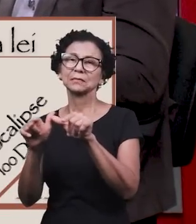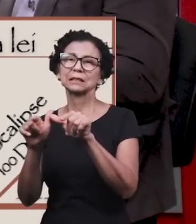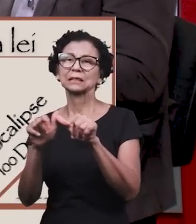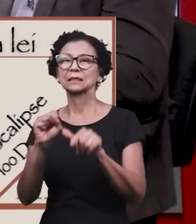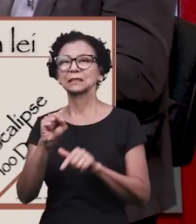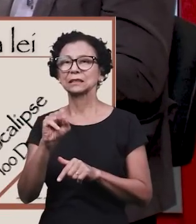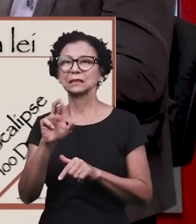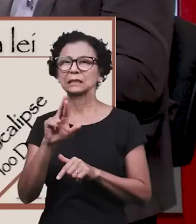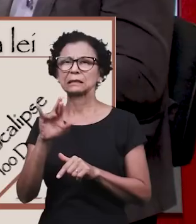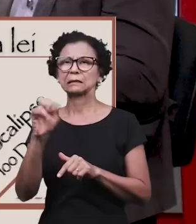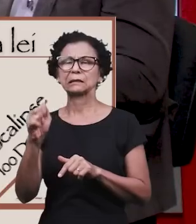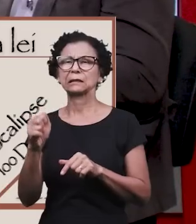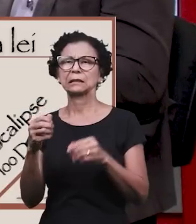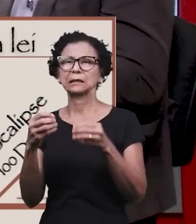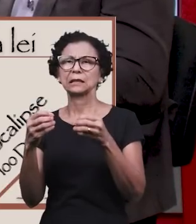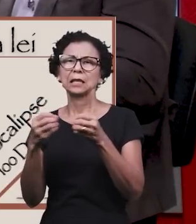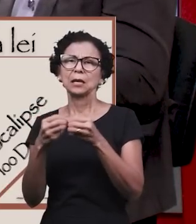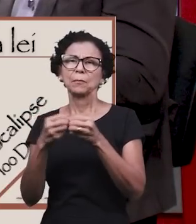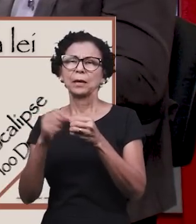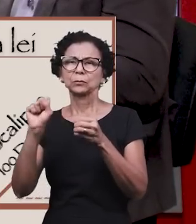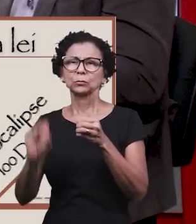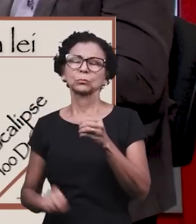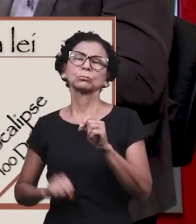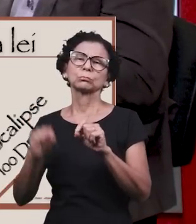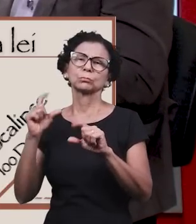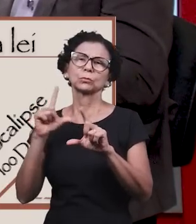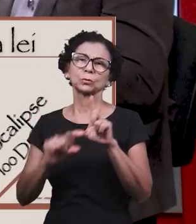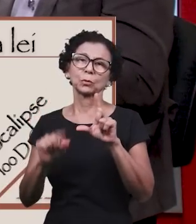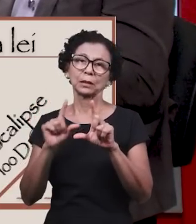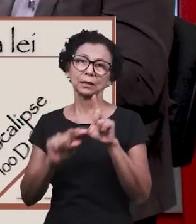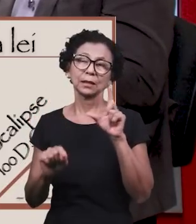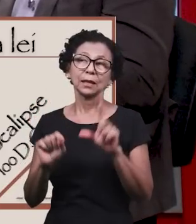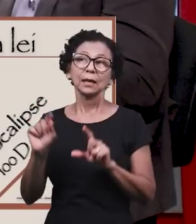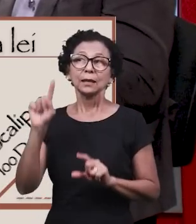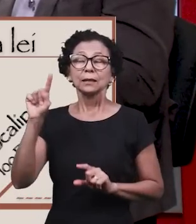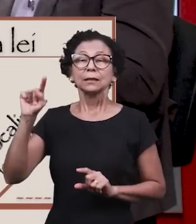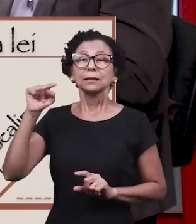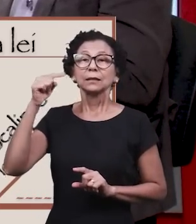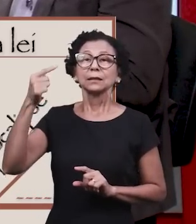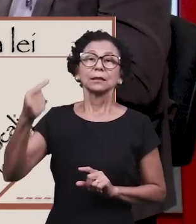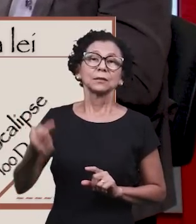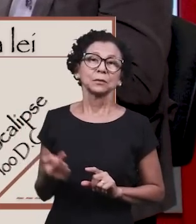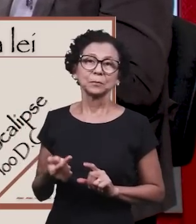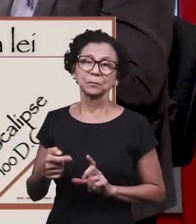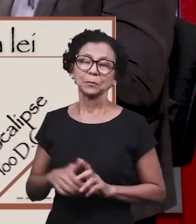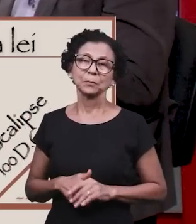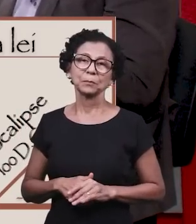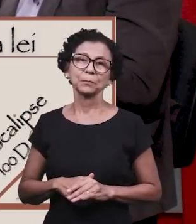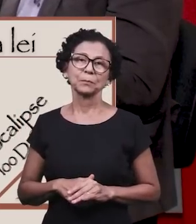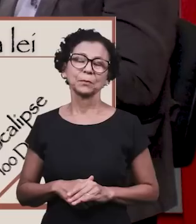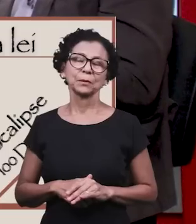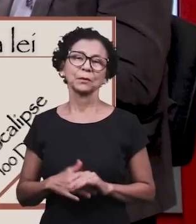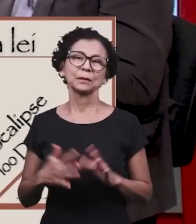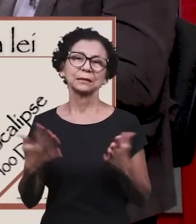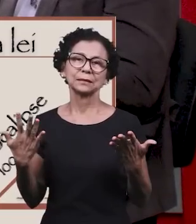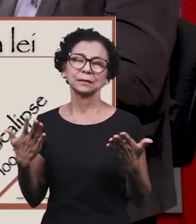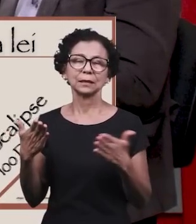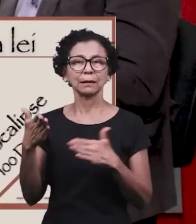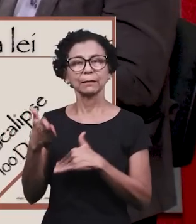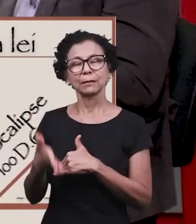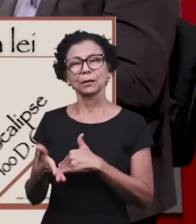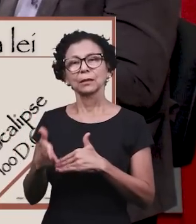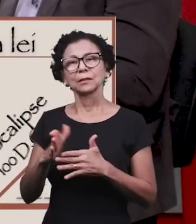só aí já dá para ver quanta história nós temos para contar. Tem para ser falada. Nesse programa. O pastor Antônio Carlos falou